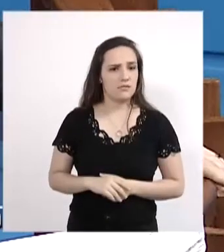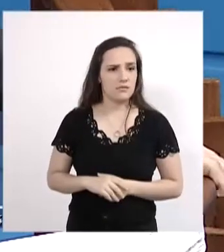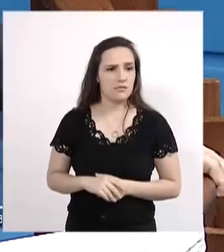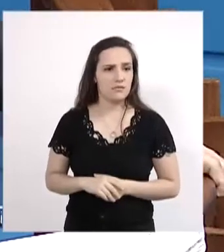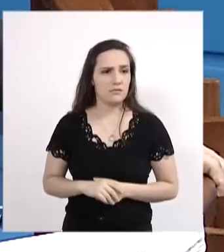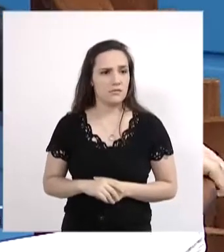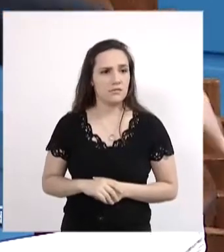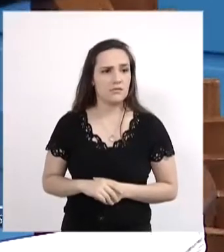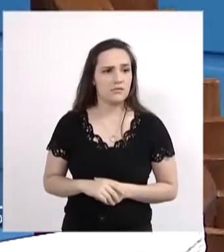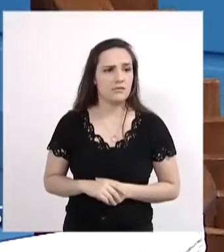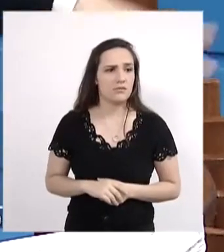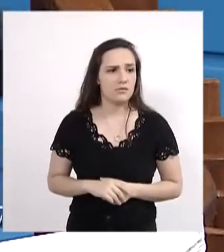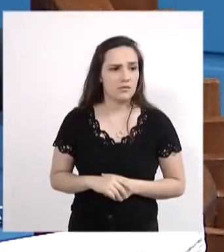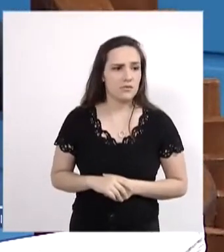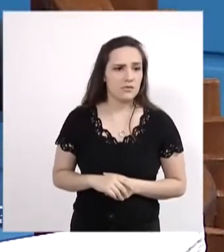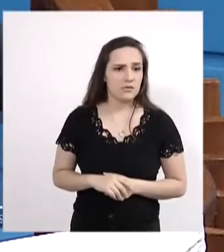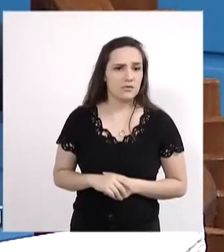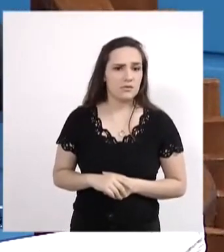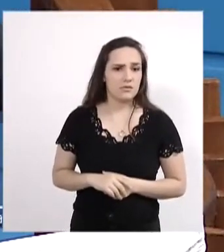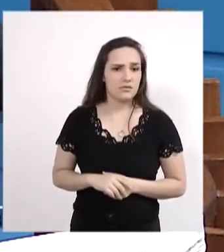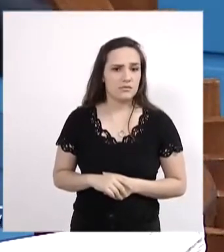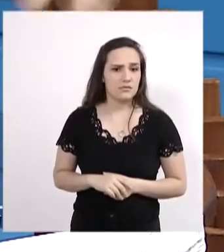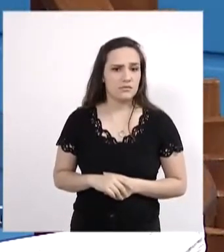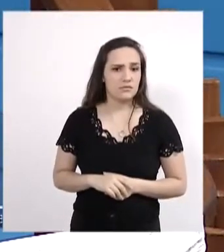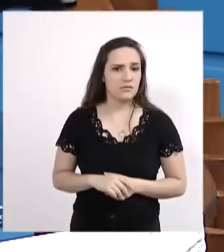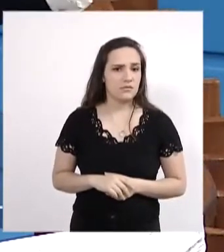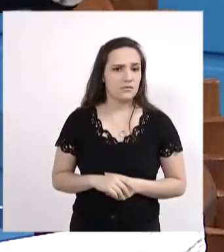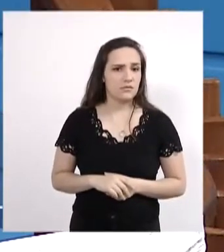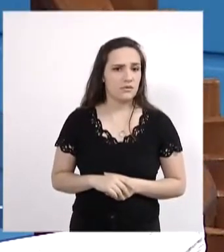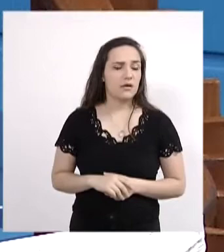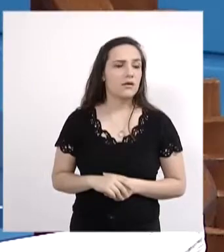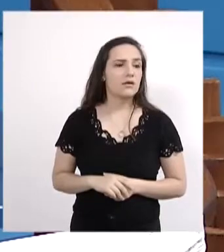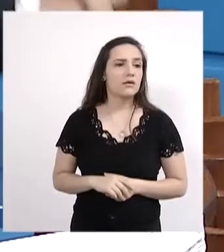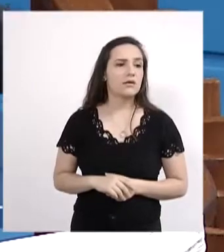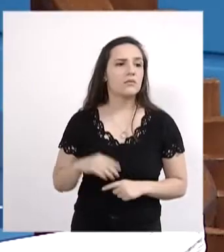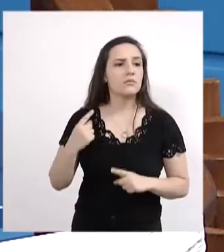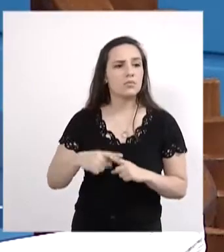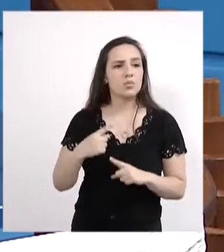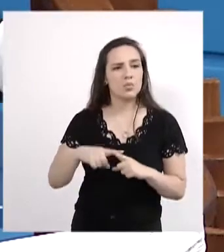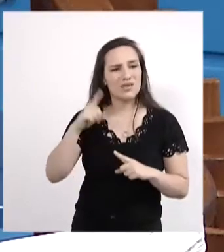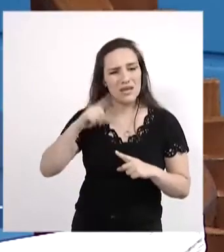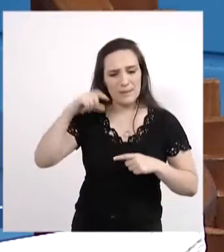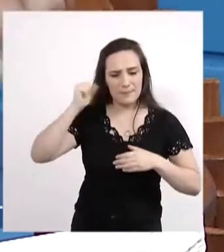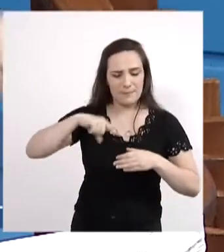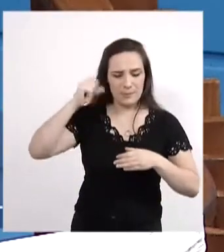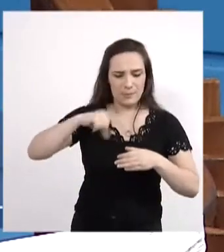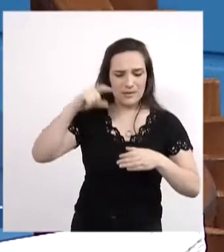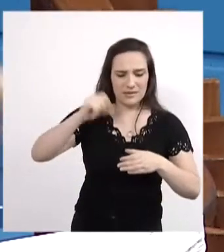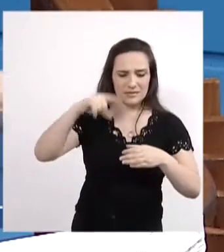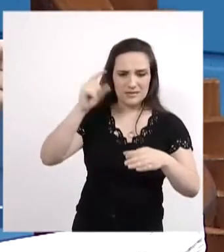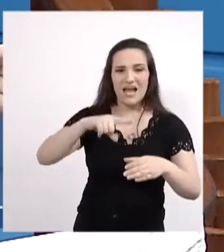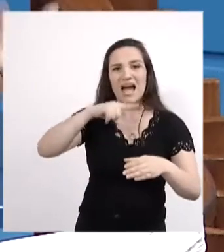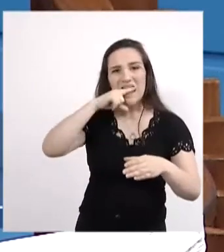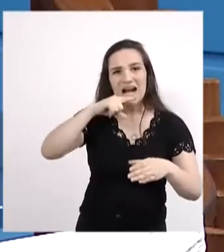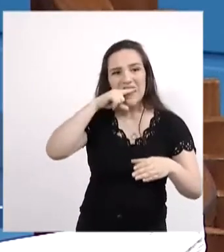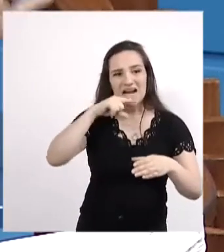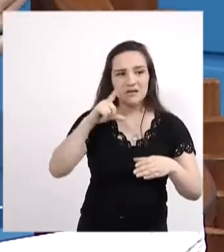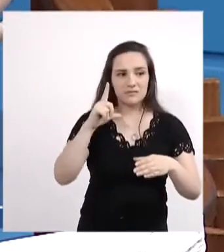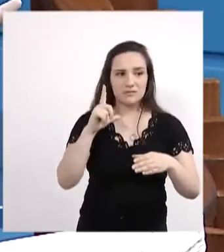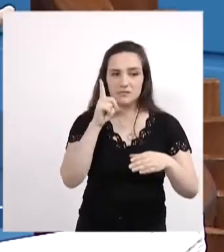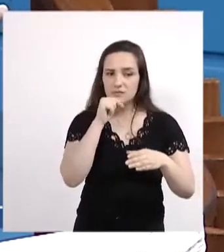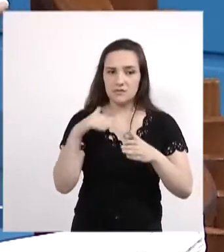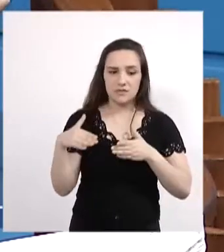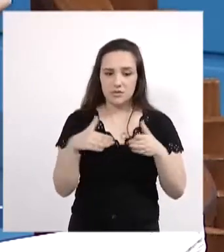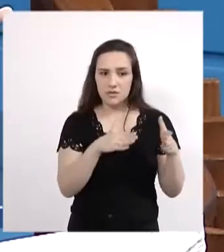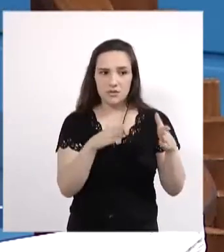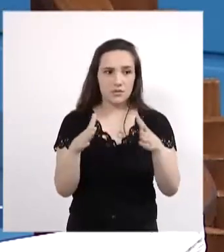essa questão que o deputado coloca aqui, de plantio de cana na bacia hidrográfica do Rio Paraguai, não, isso aí